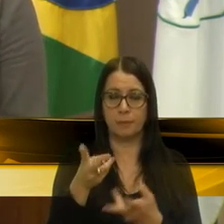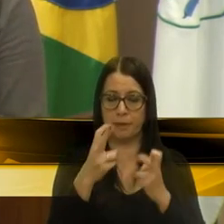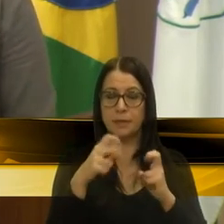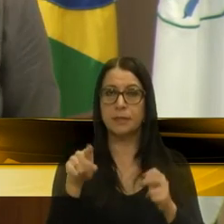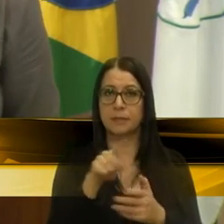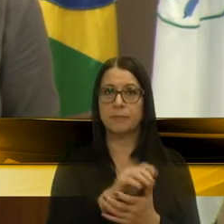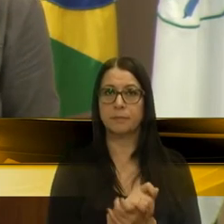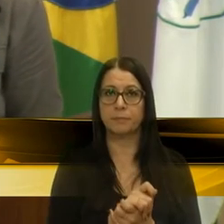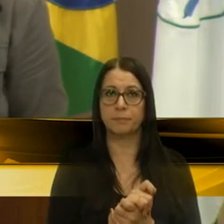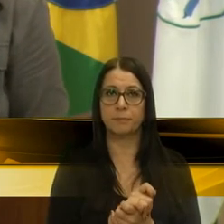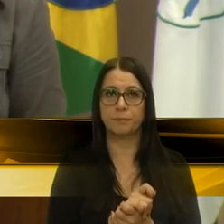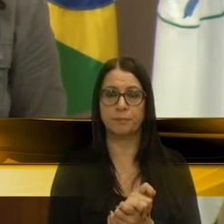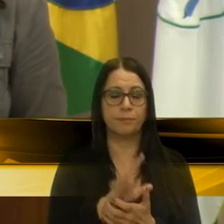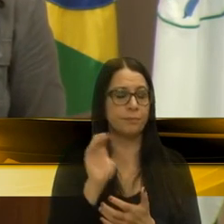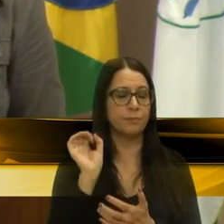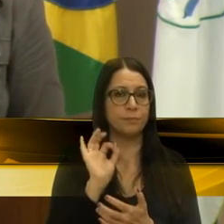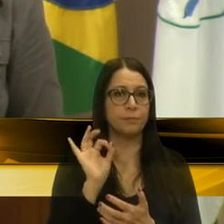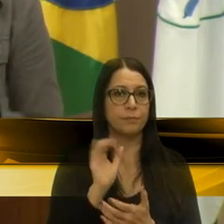percebe...